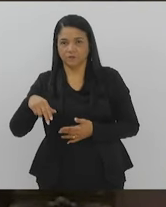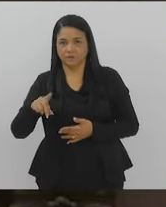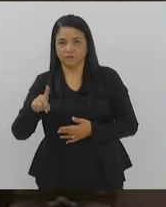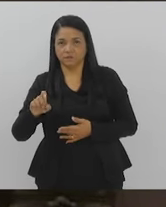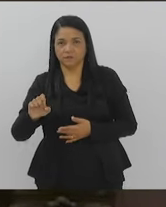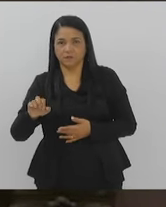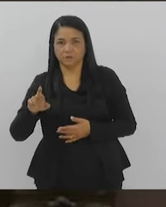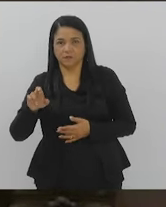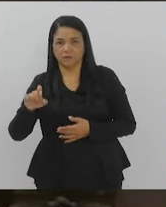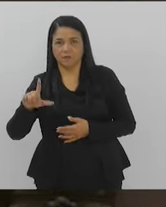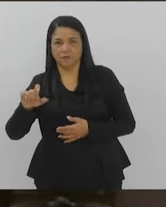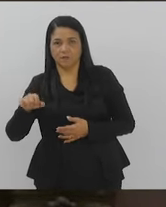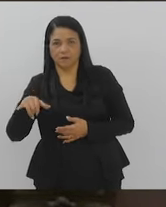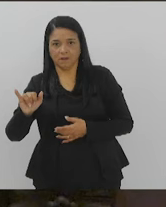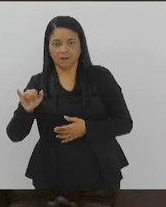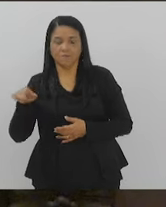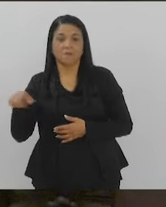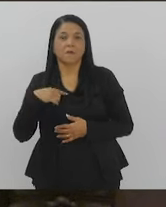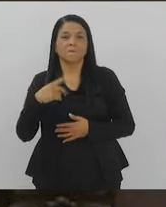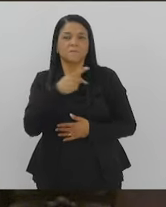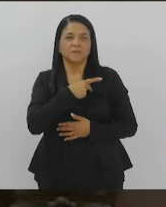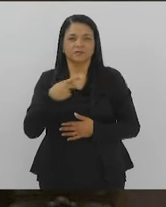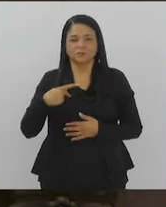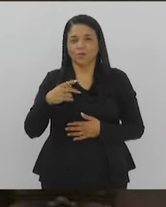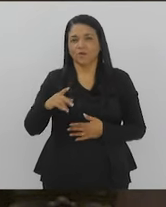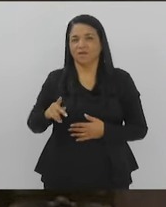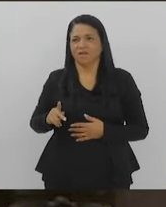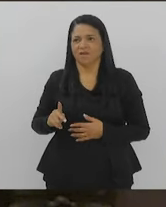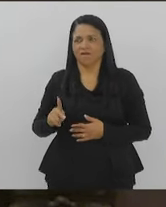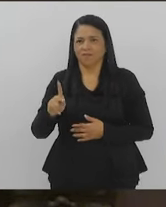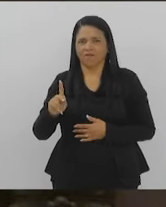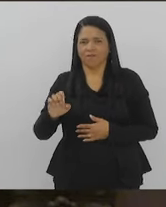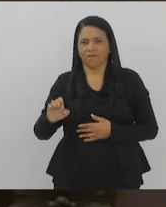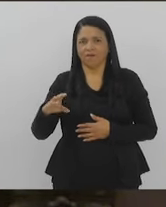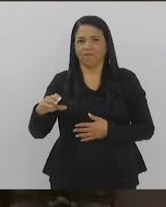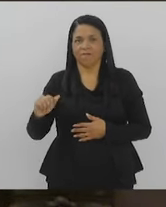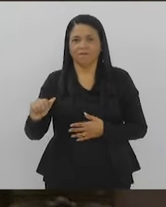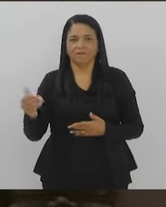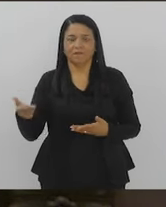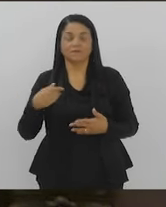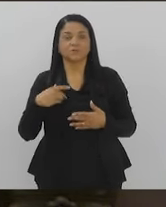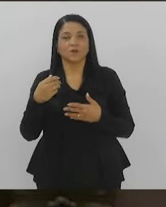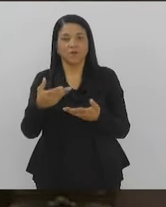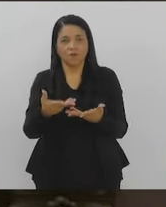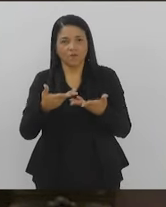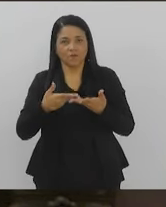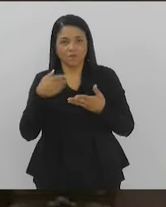Queca, pastor Queca. Convido para fazer o uso da palavra